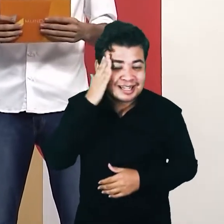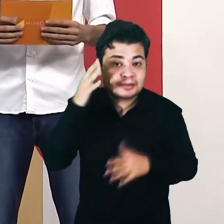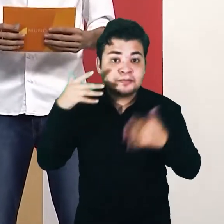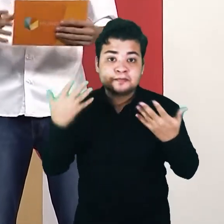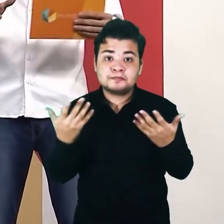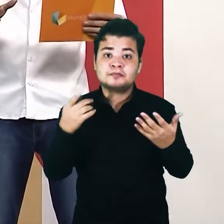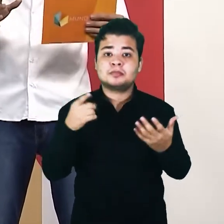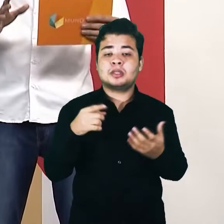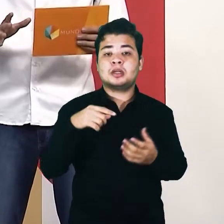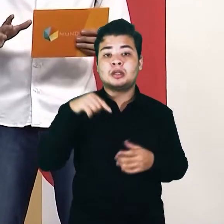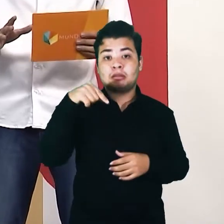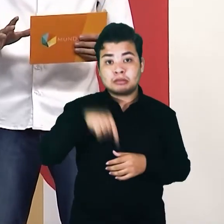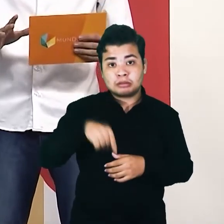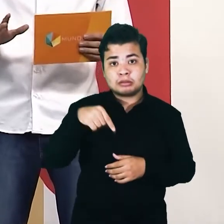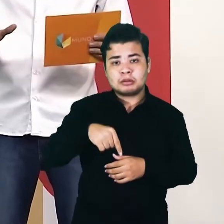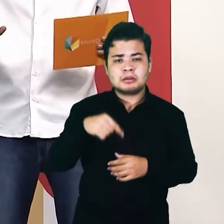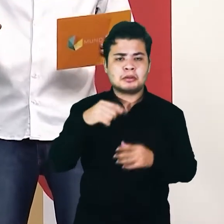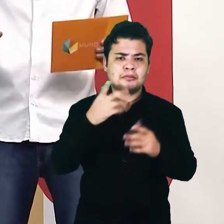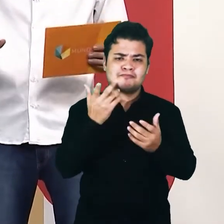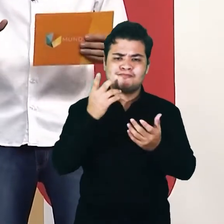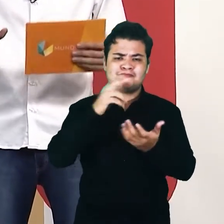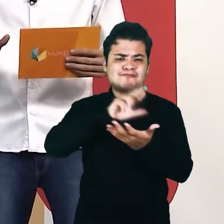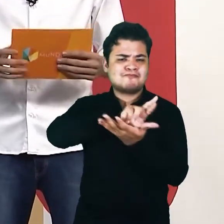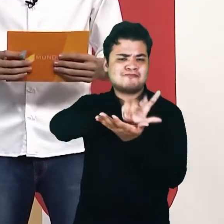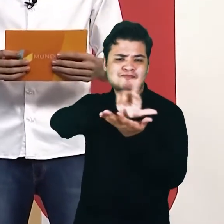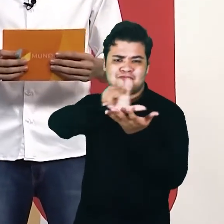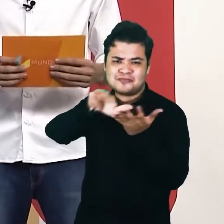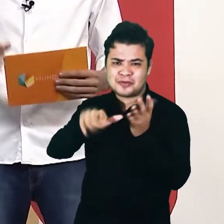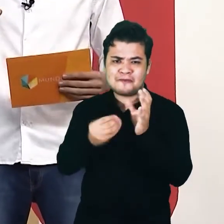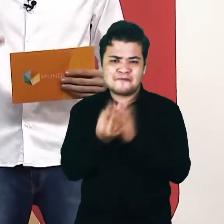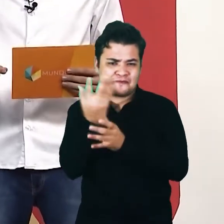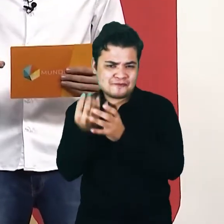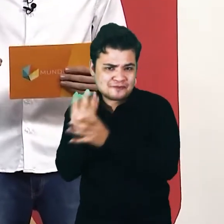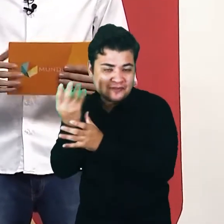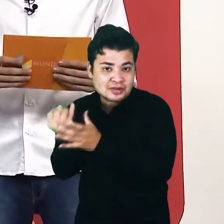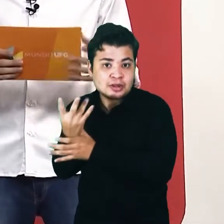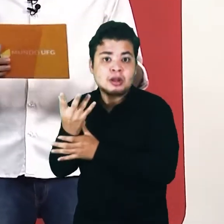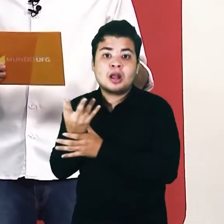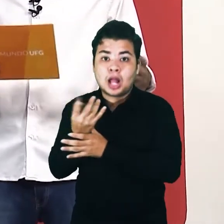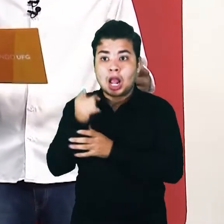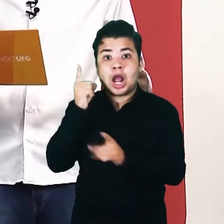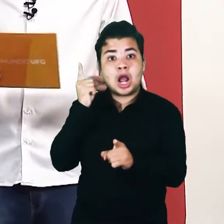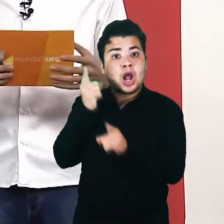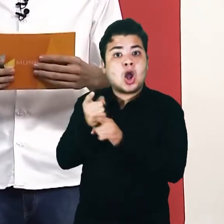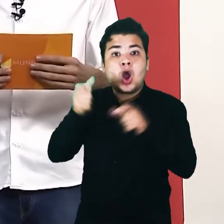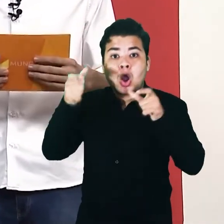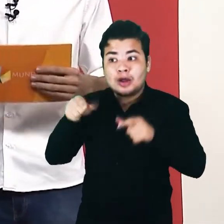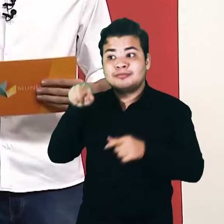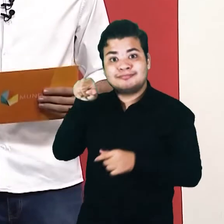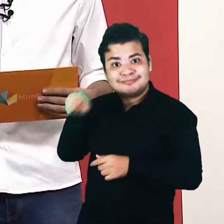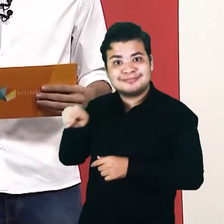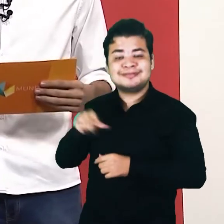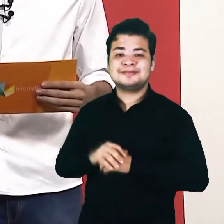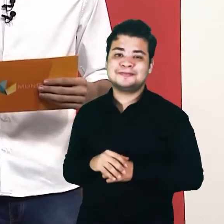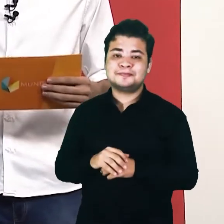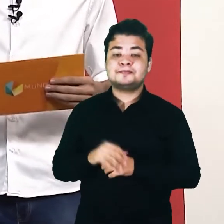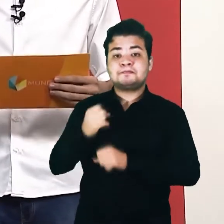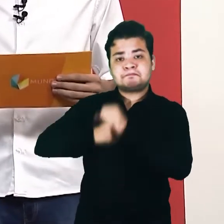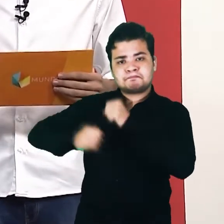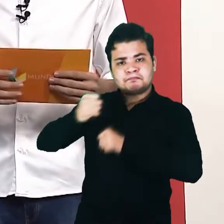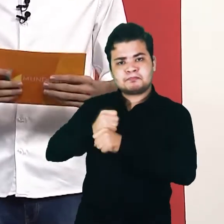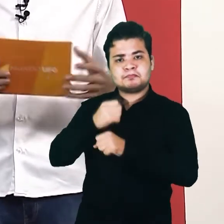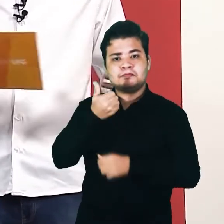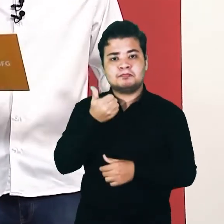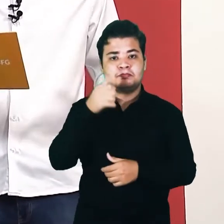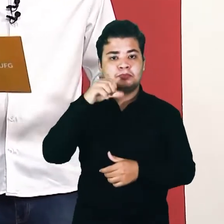gente encontra amostras da biodiversidade vegetal. A UFG possui um herbário desde